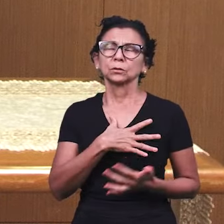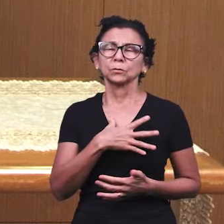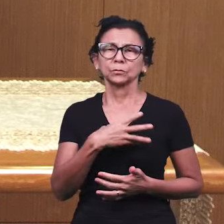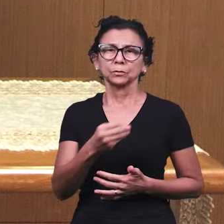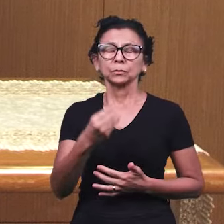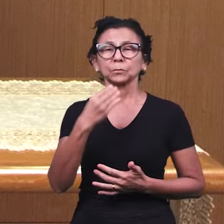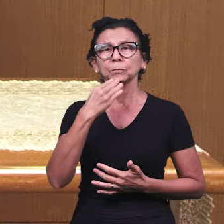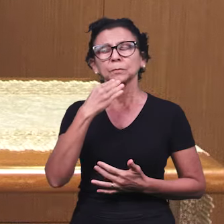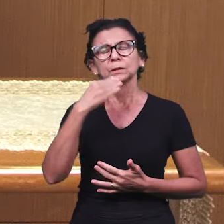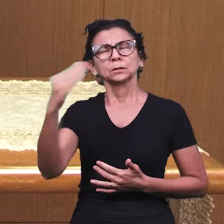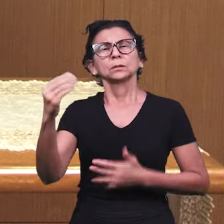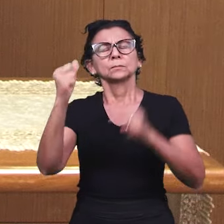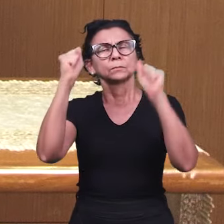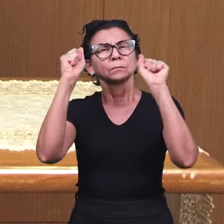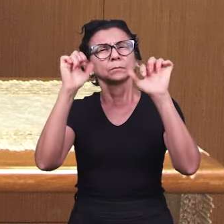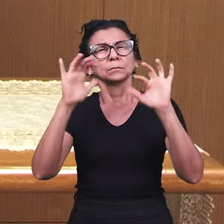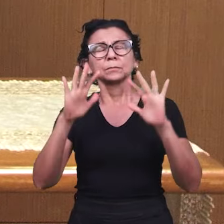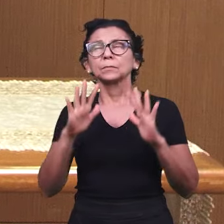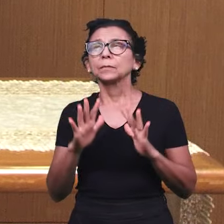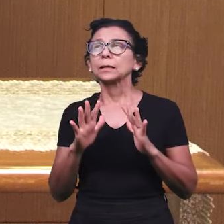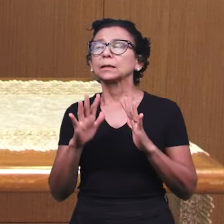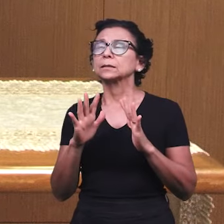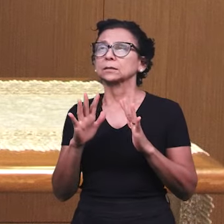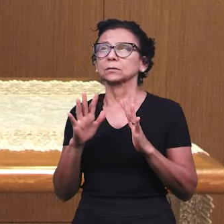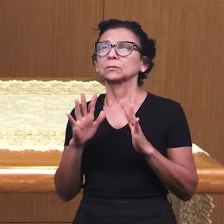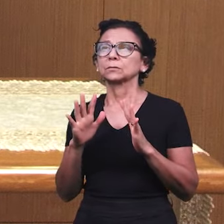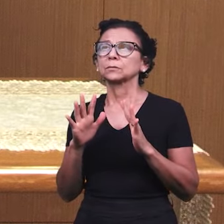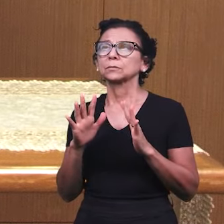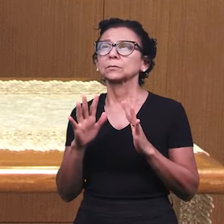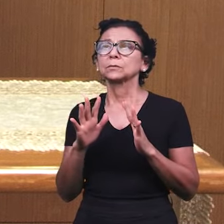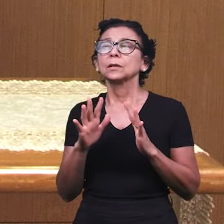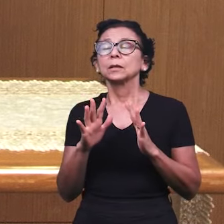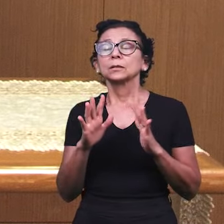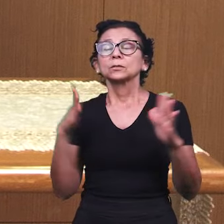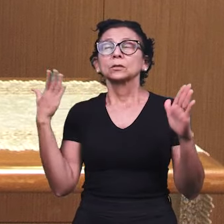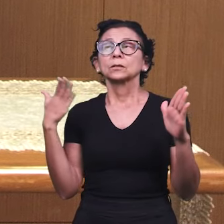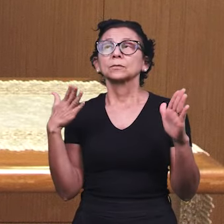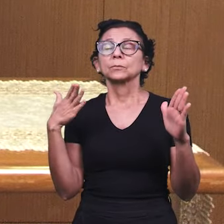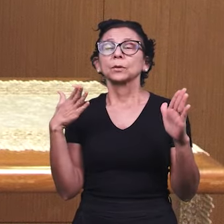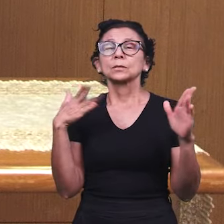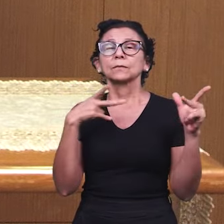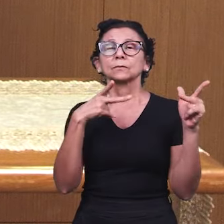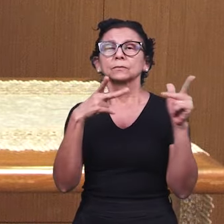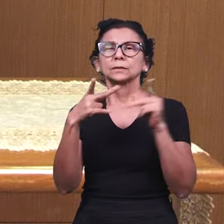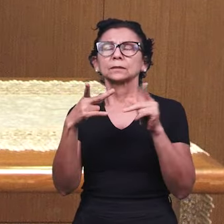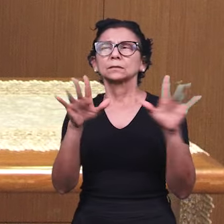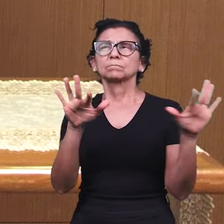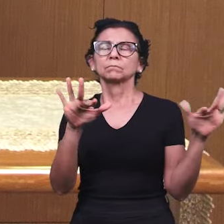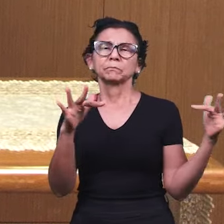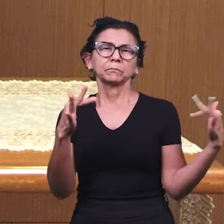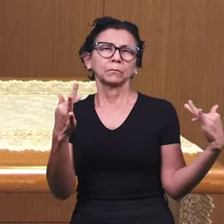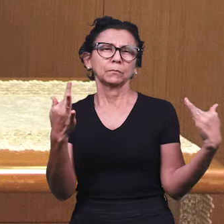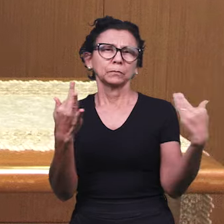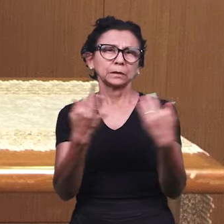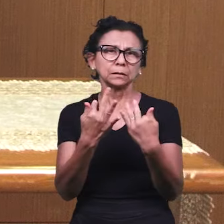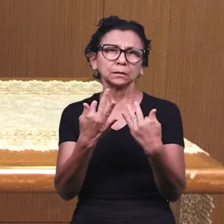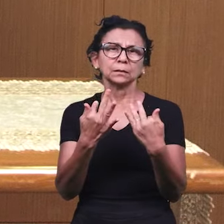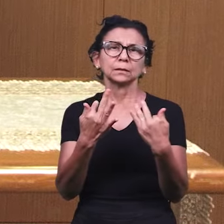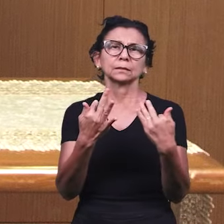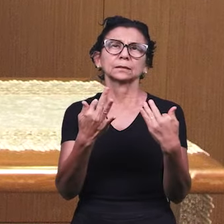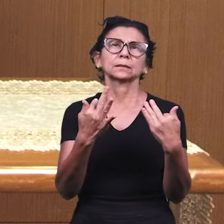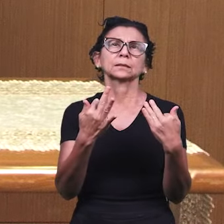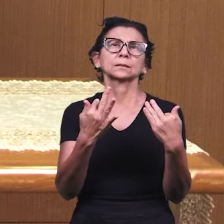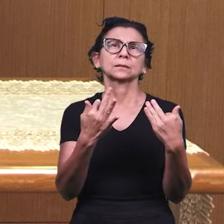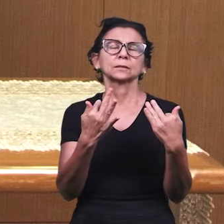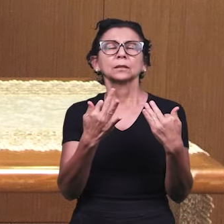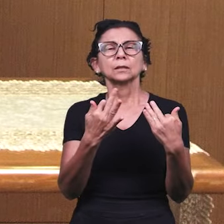bênção nesta hora, para que o Senhor possa entrar nos lares, nos lugares aonde cada um